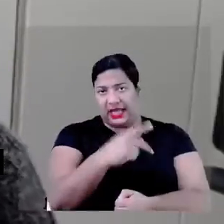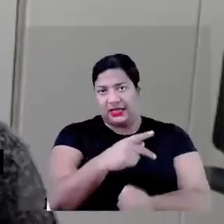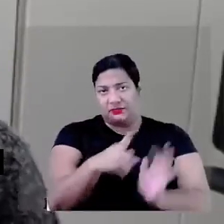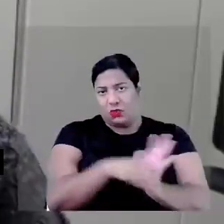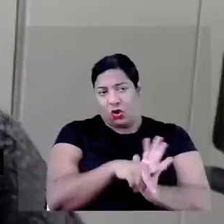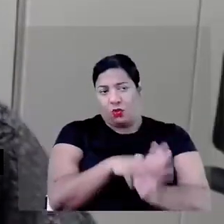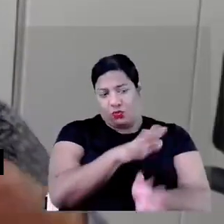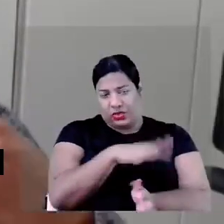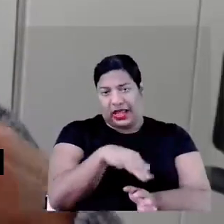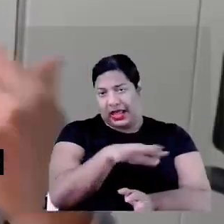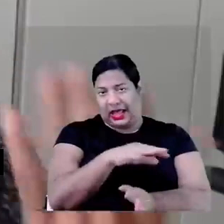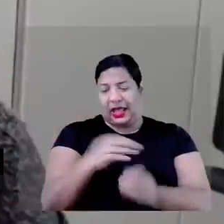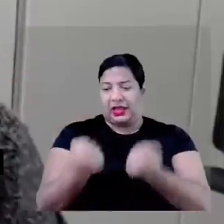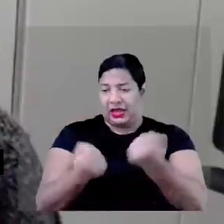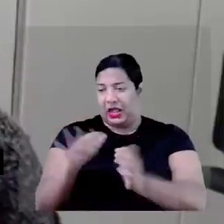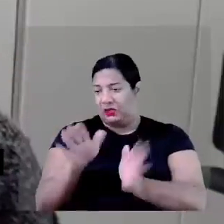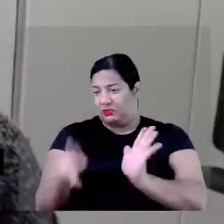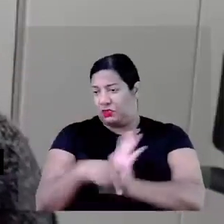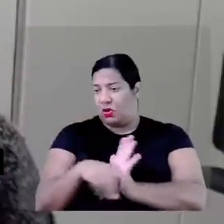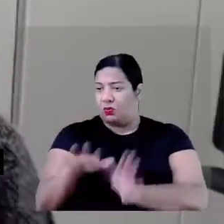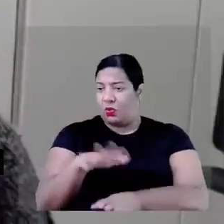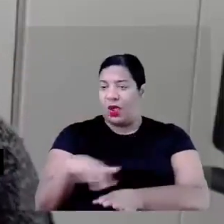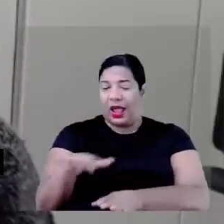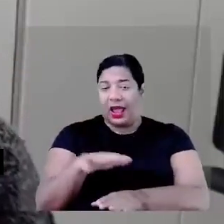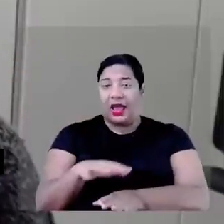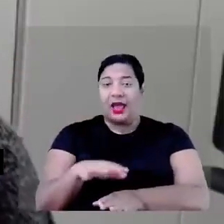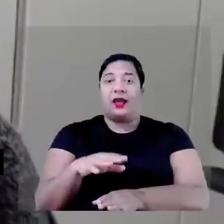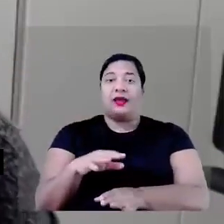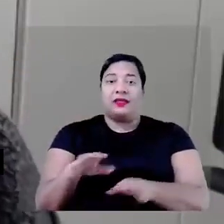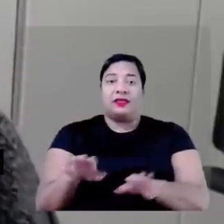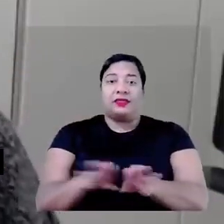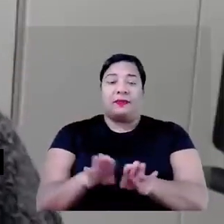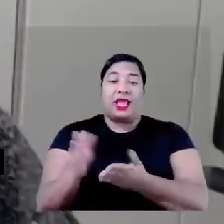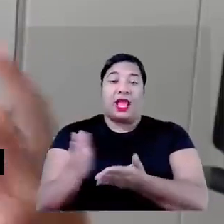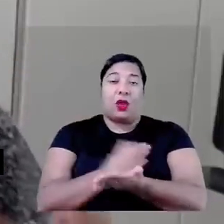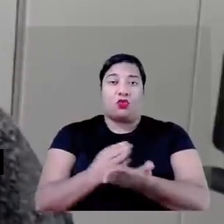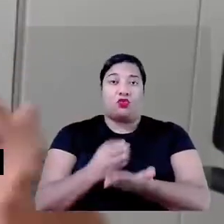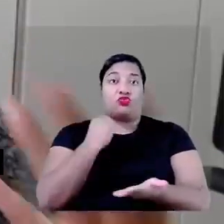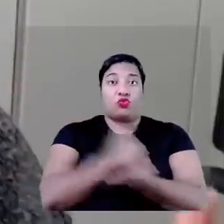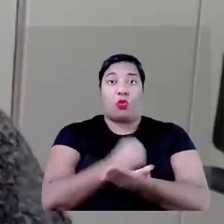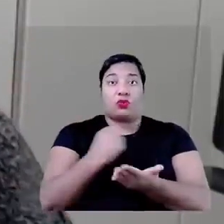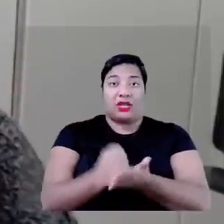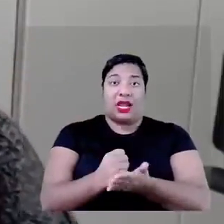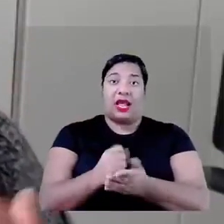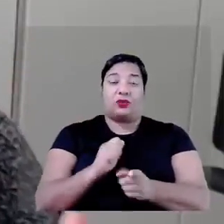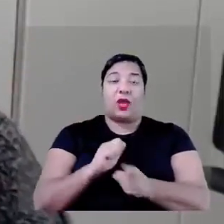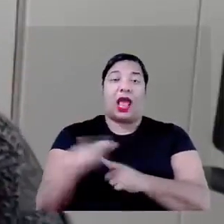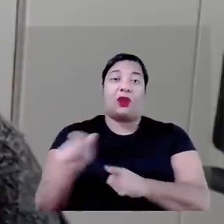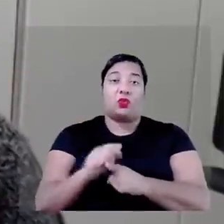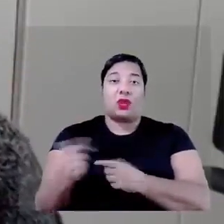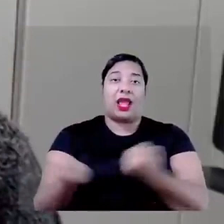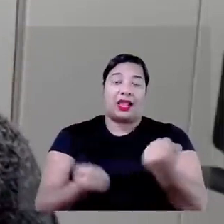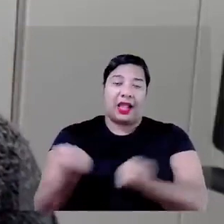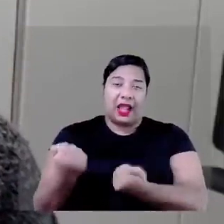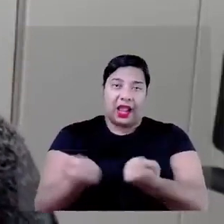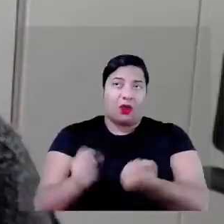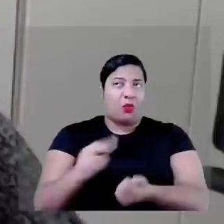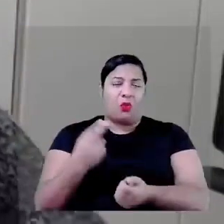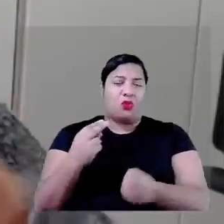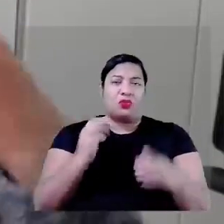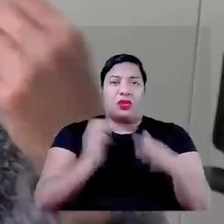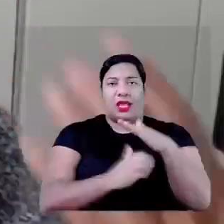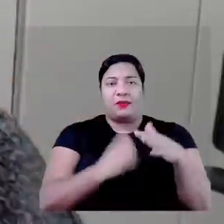veículos de sua propriedade. Muitos têm contratos de locação de veículos, contratos de serviços terceirizados que envolvem